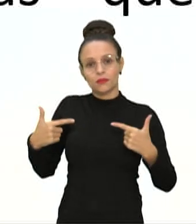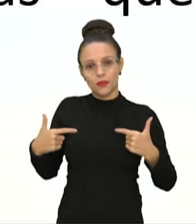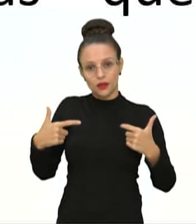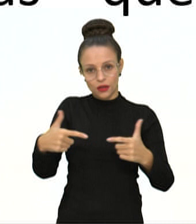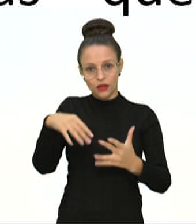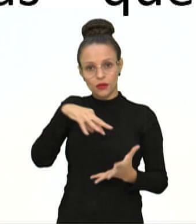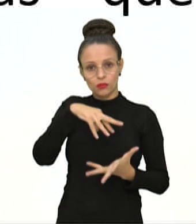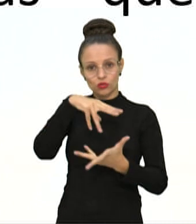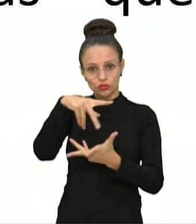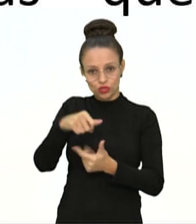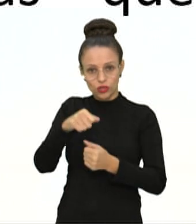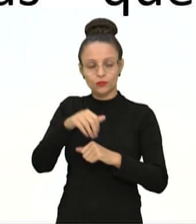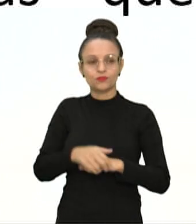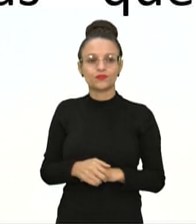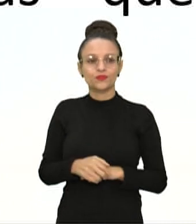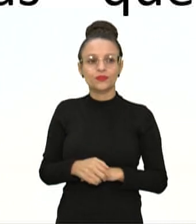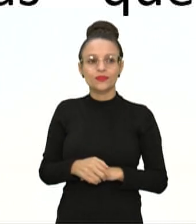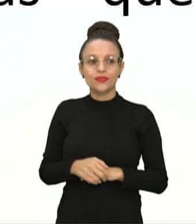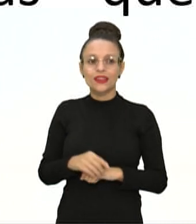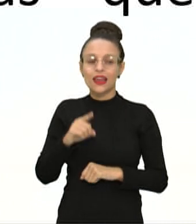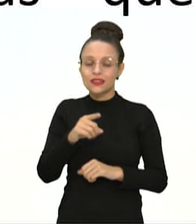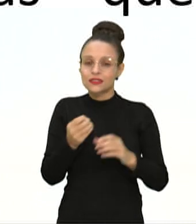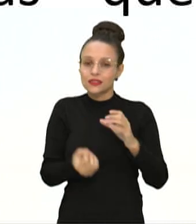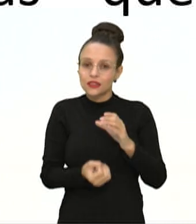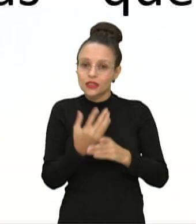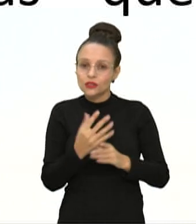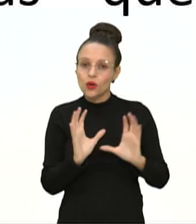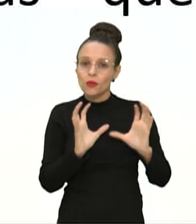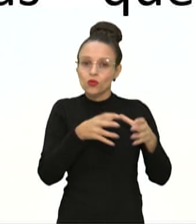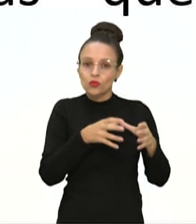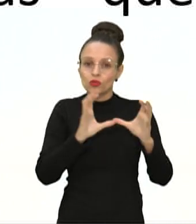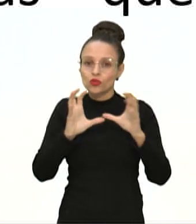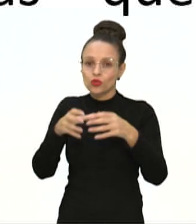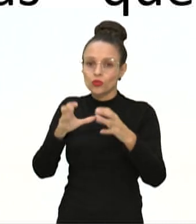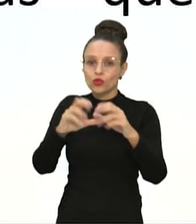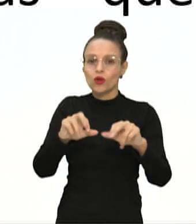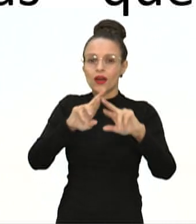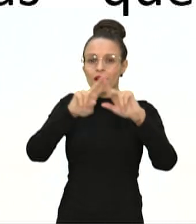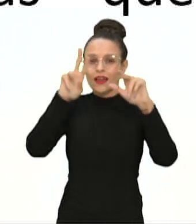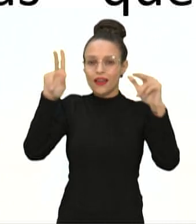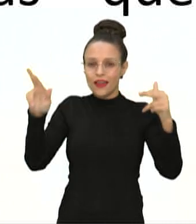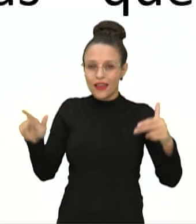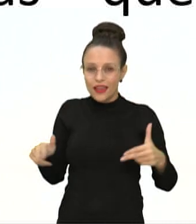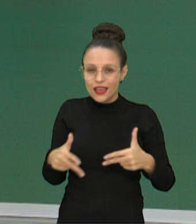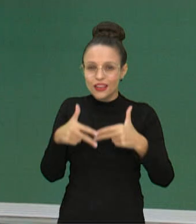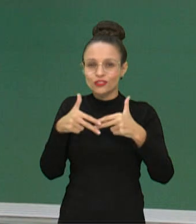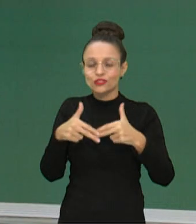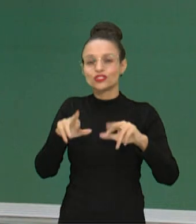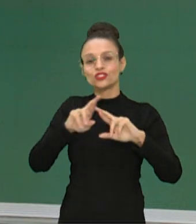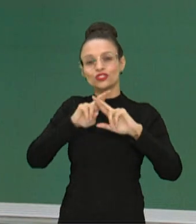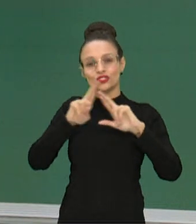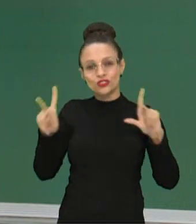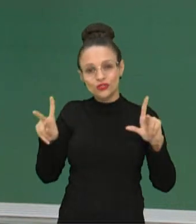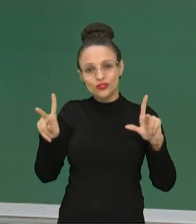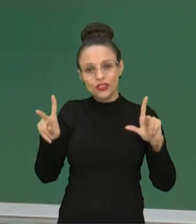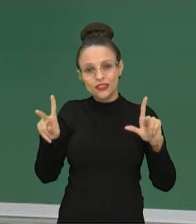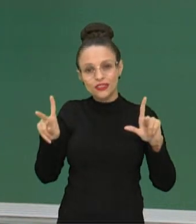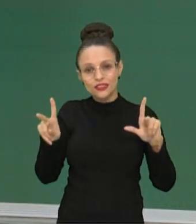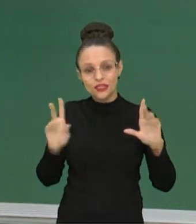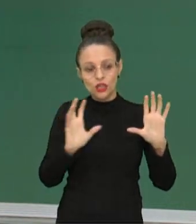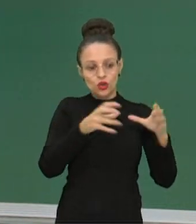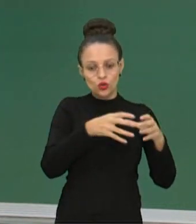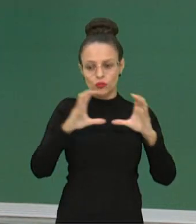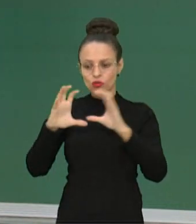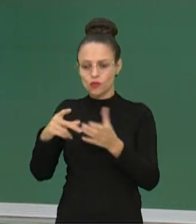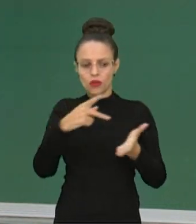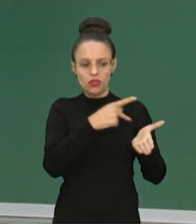Mundial. Essa criação reuniu grupos étnicos diferentes, que eram inimigos há séculos.